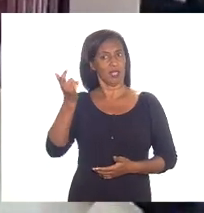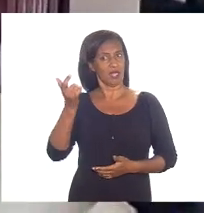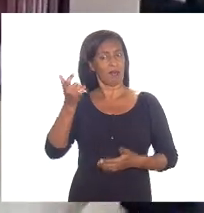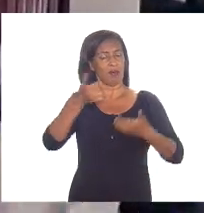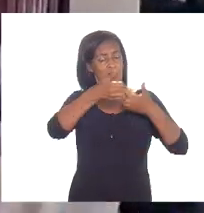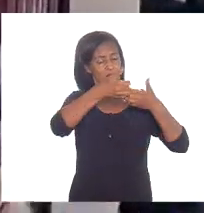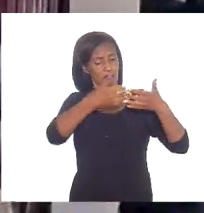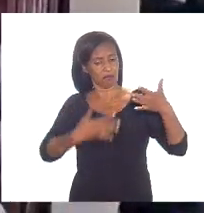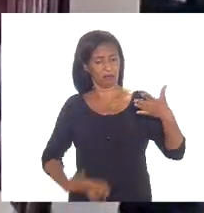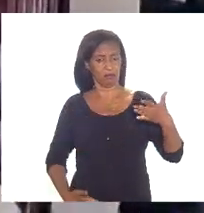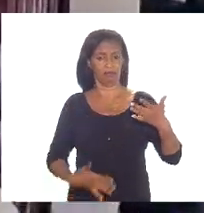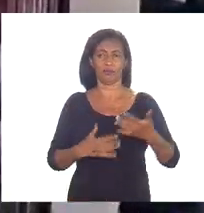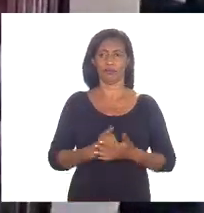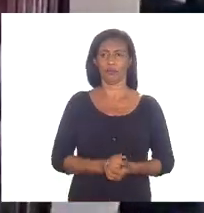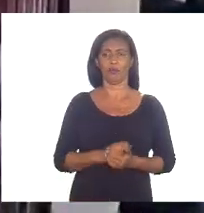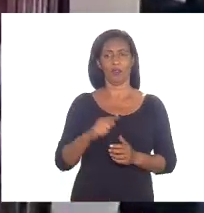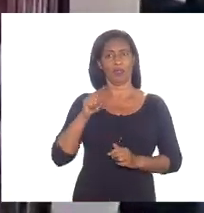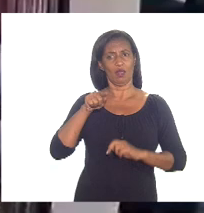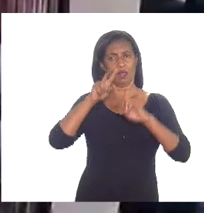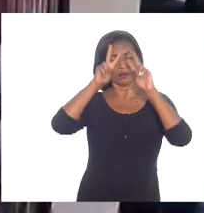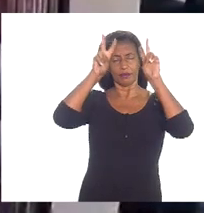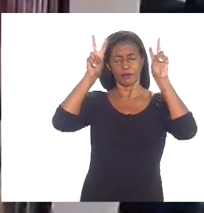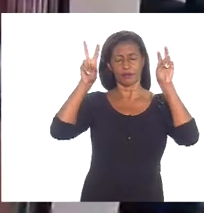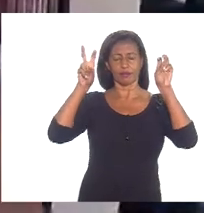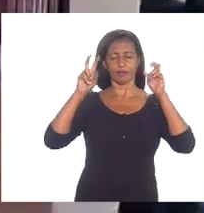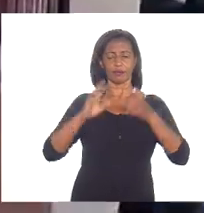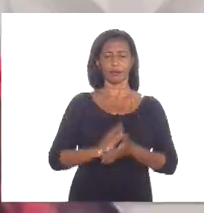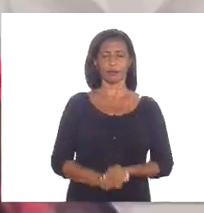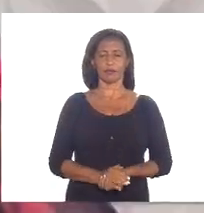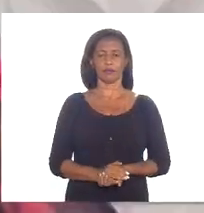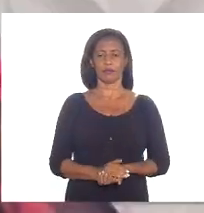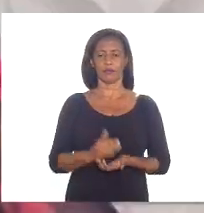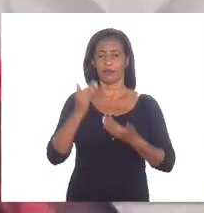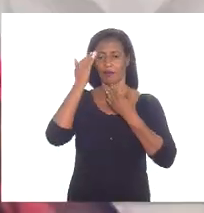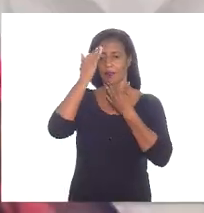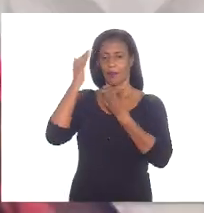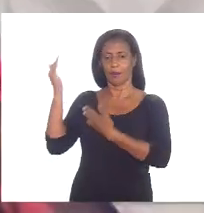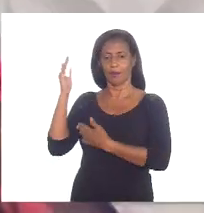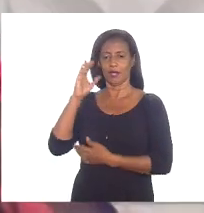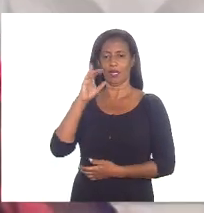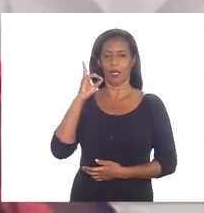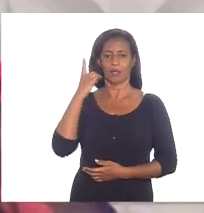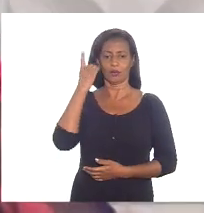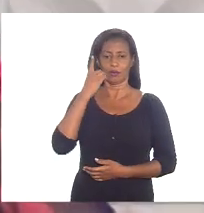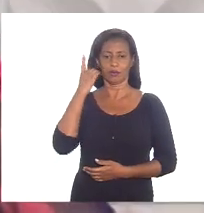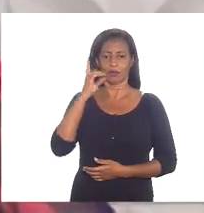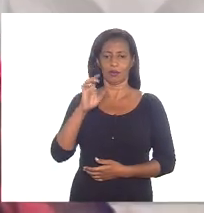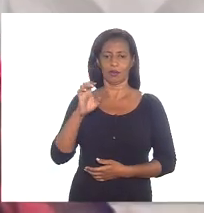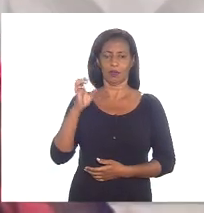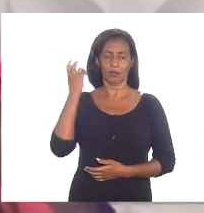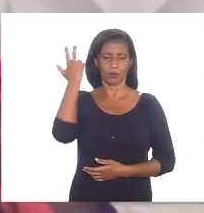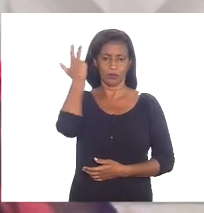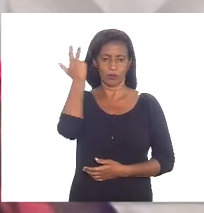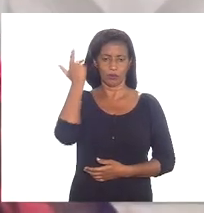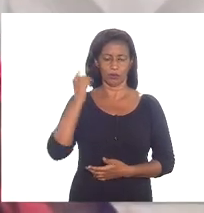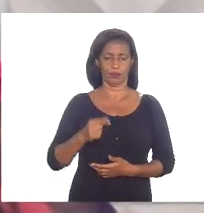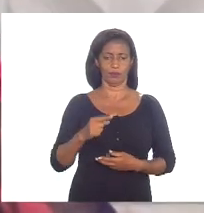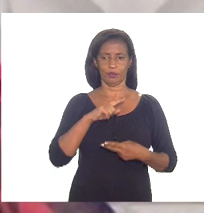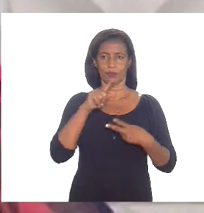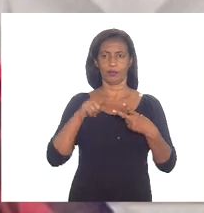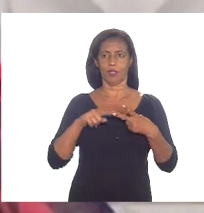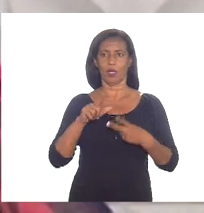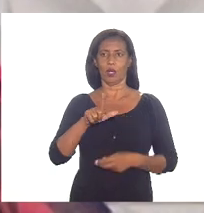desdobra exatamente este assunto. Obrigada, deputado Eliomar. Próximo orador inscrito é a deputada Lucinha.